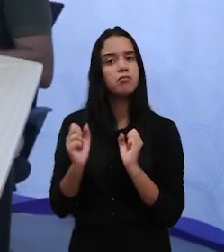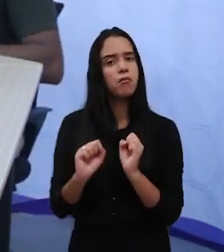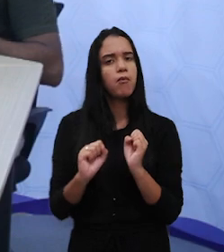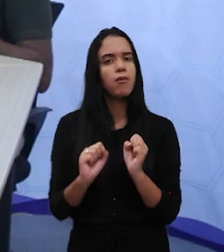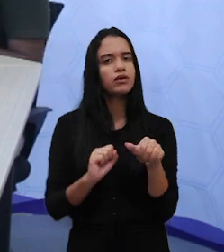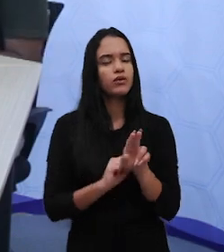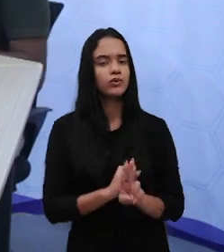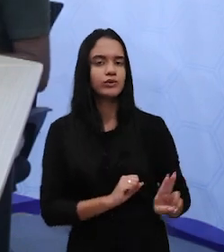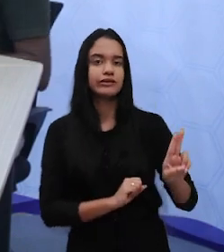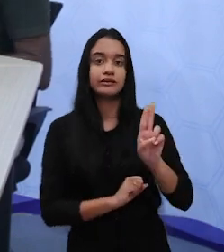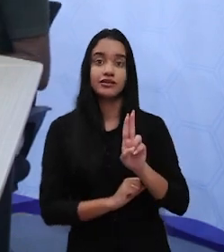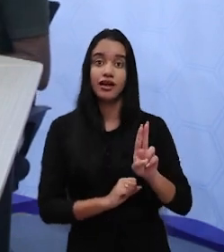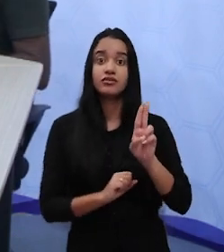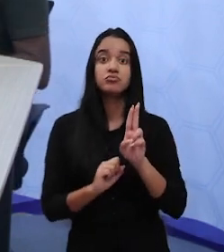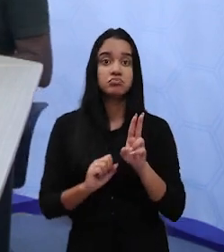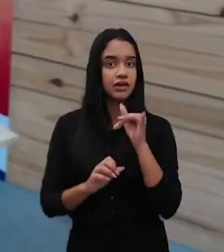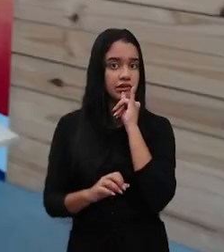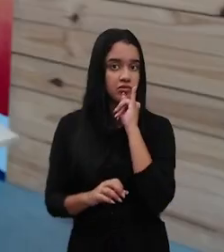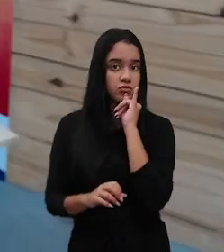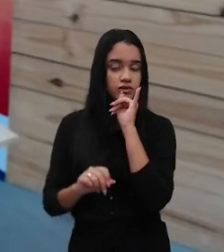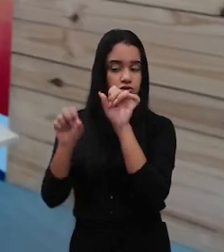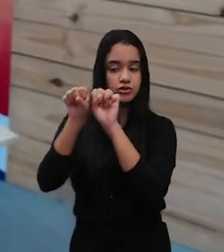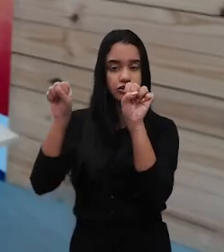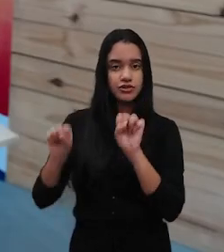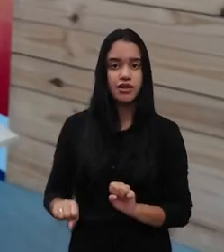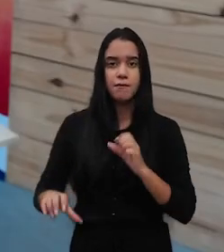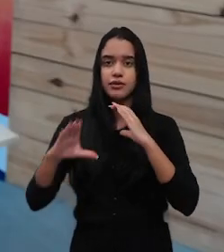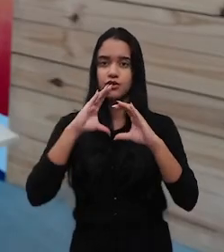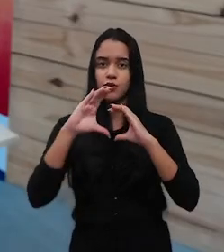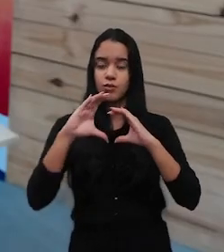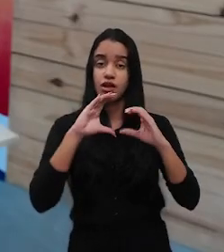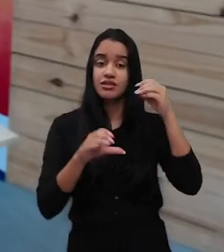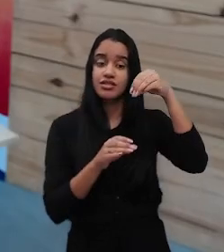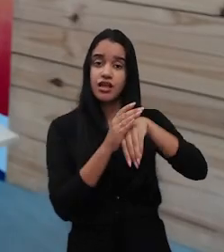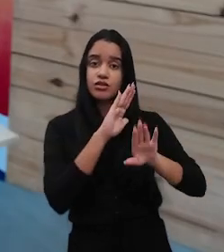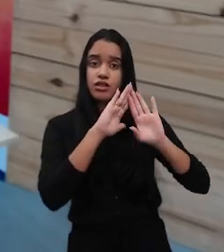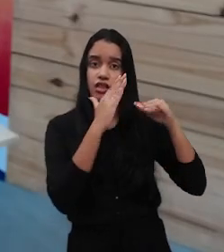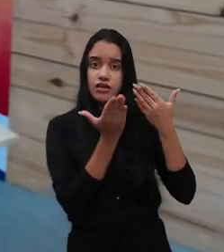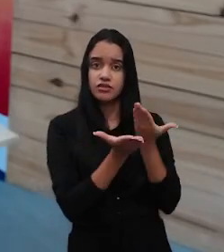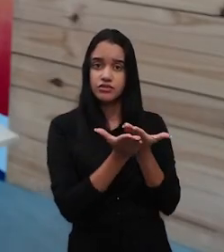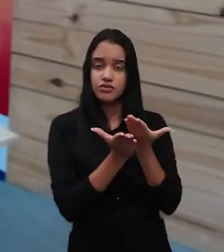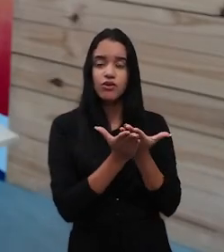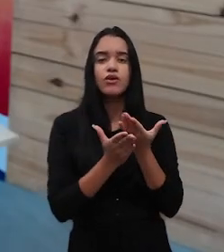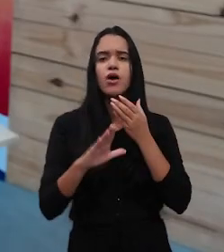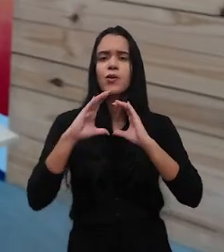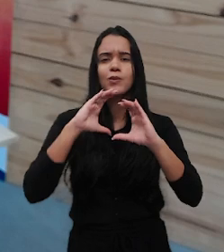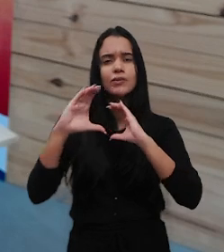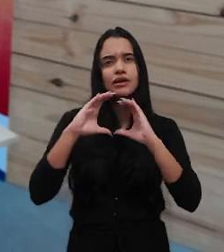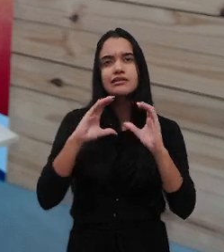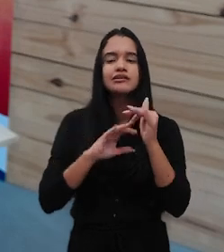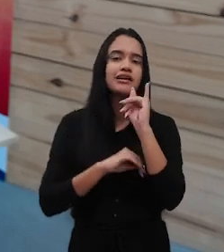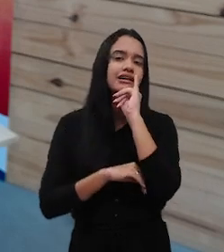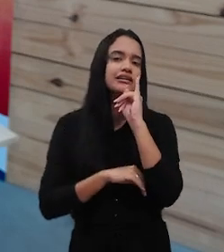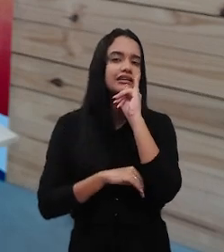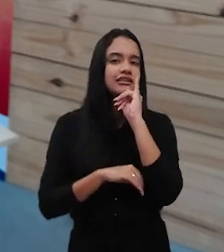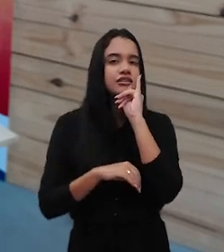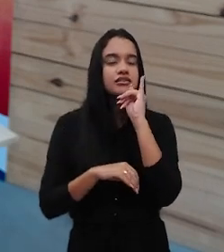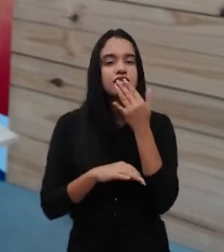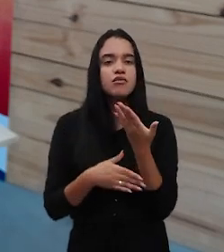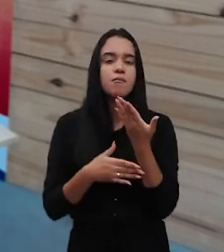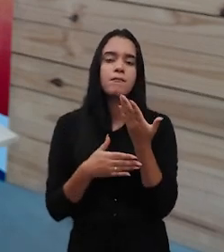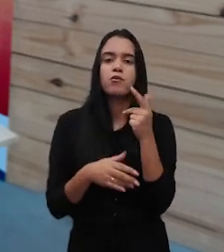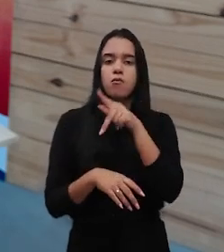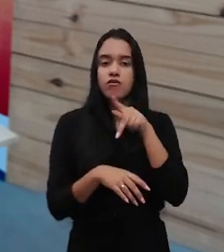dentro desse sistema de comunicação, dentro da escola, por exemplo, a comunicação do afastamento de um professor, da chegada de um